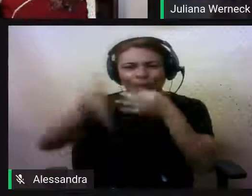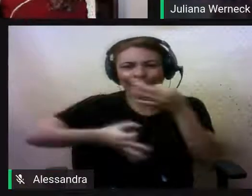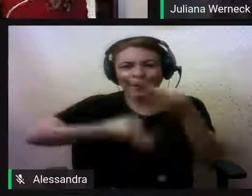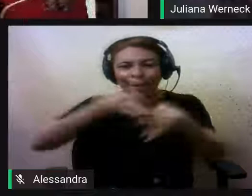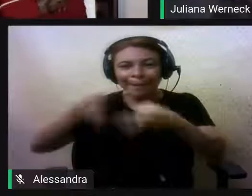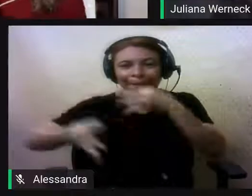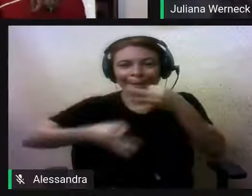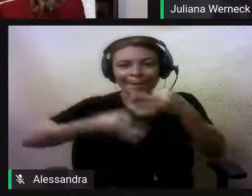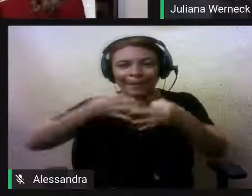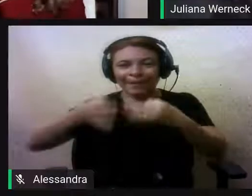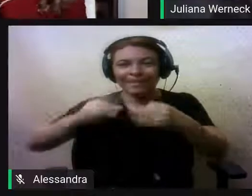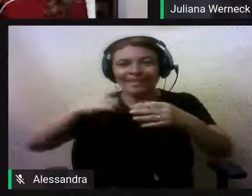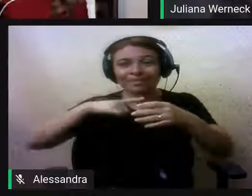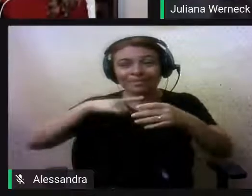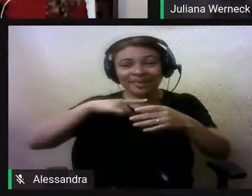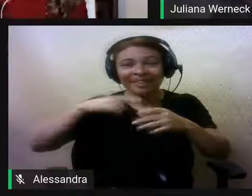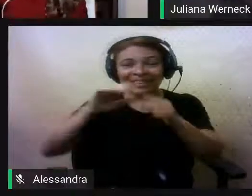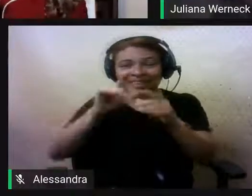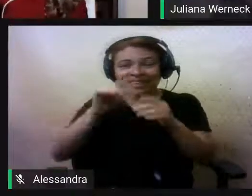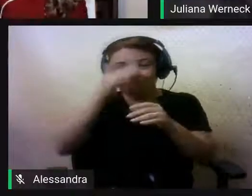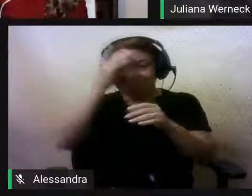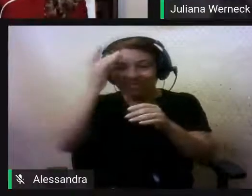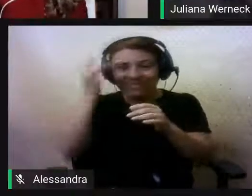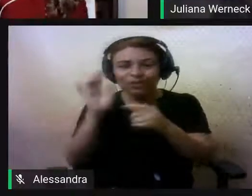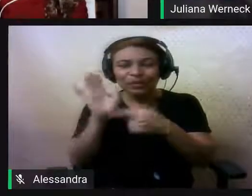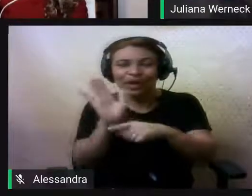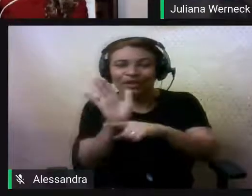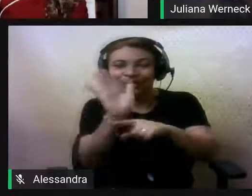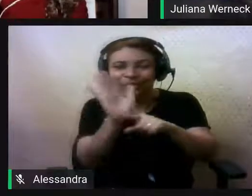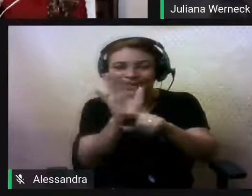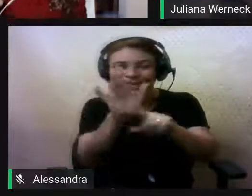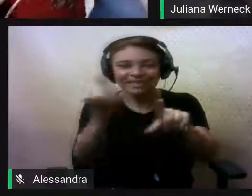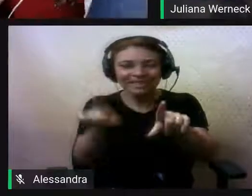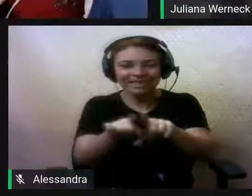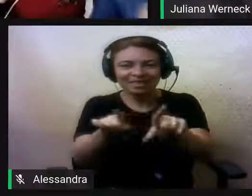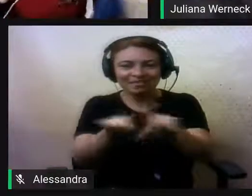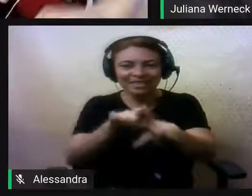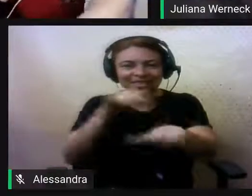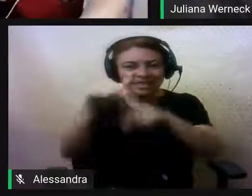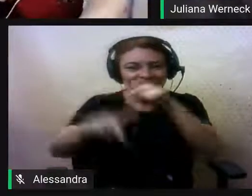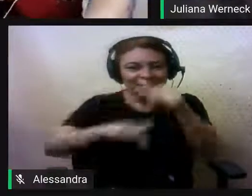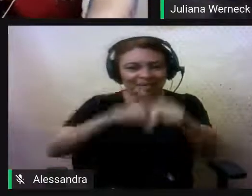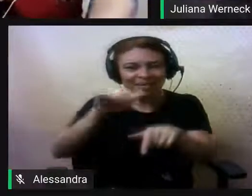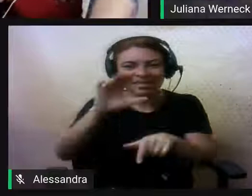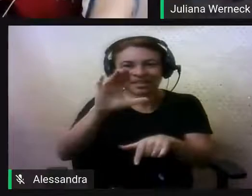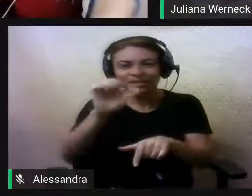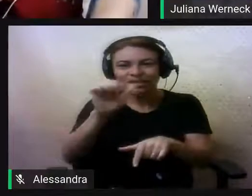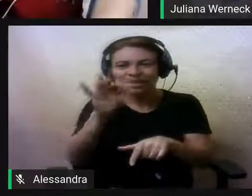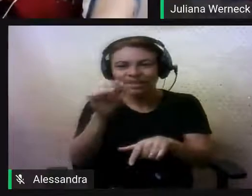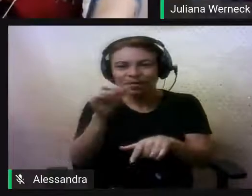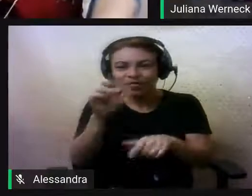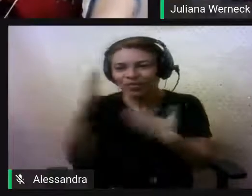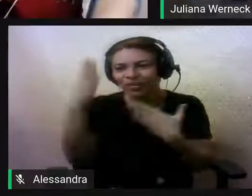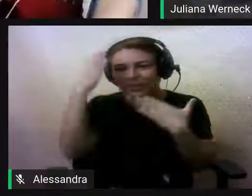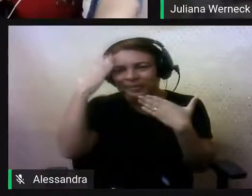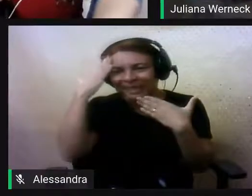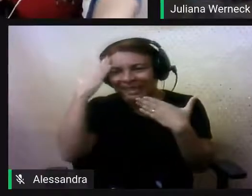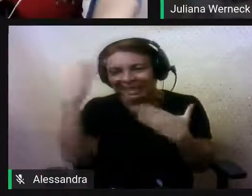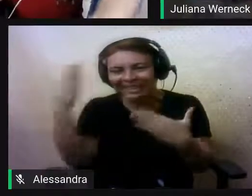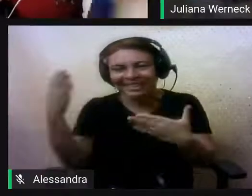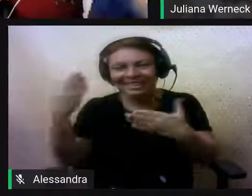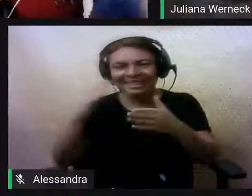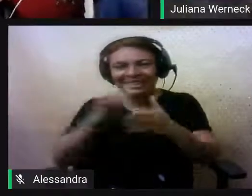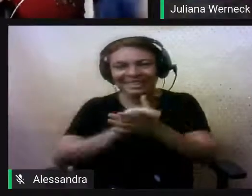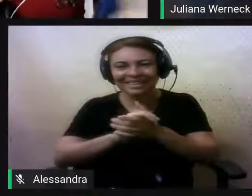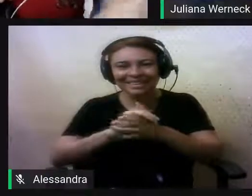estão escondidos aqui, mas, né, propiciando, vários colegas que trabalharam do CEFOR. Obrigada, gente.